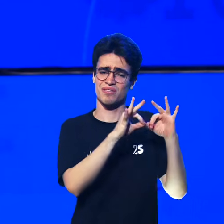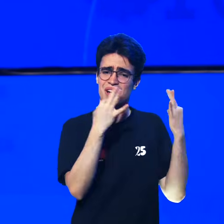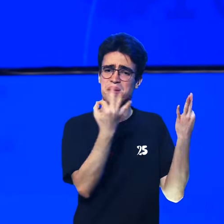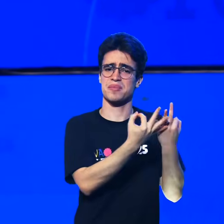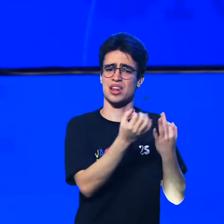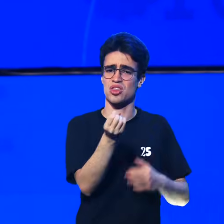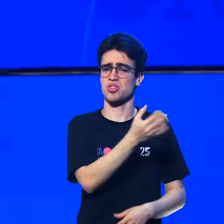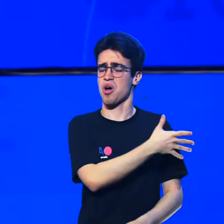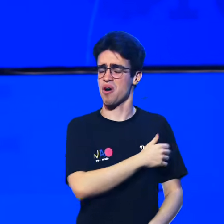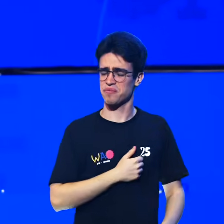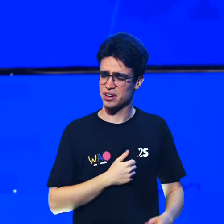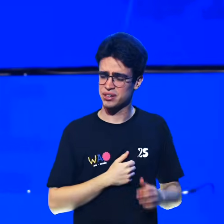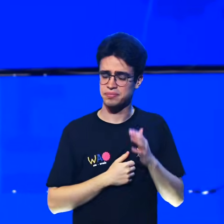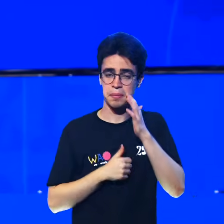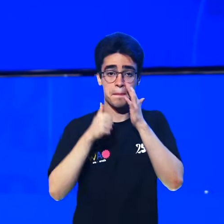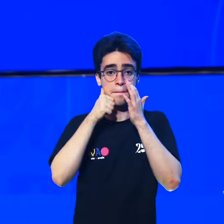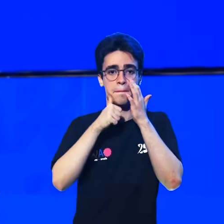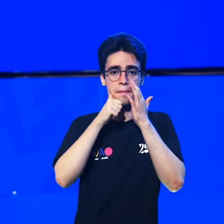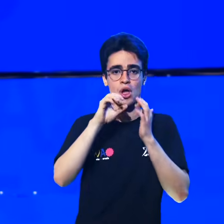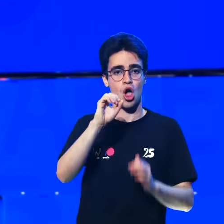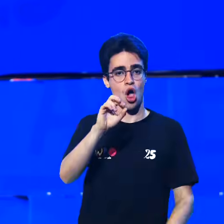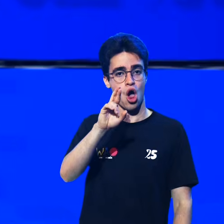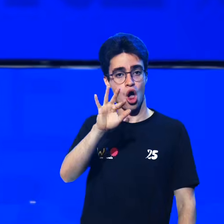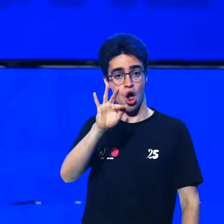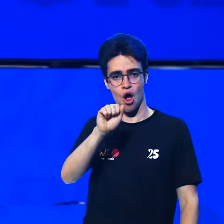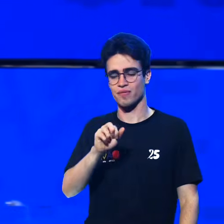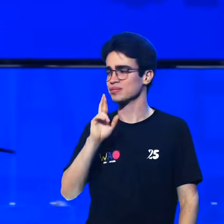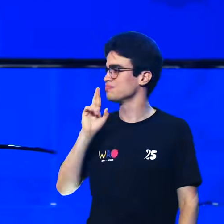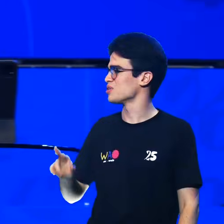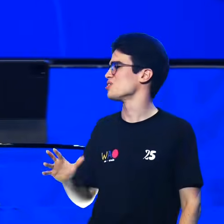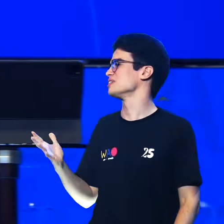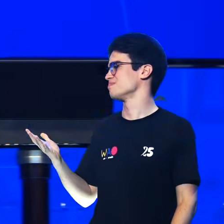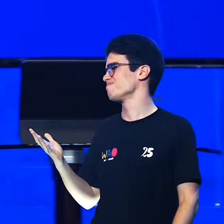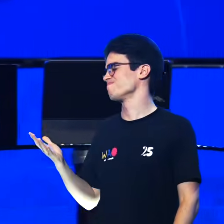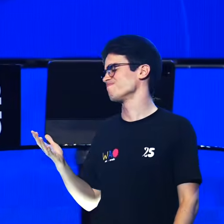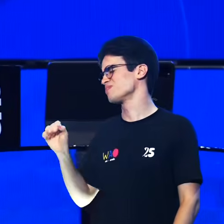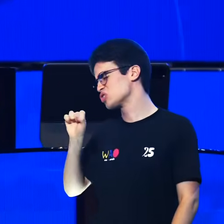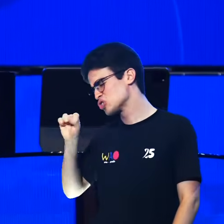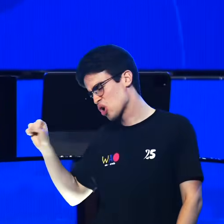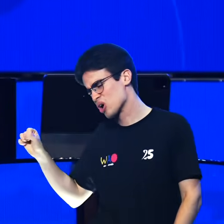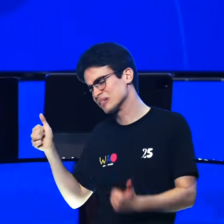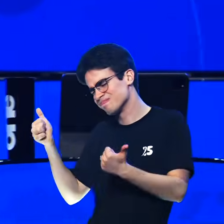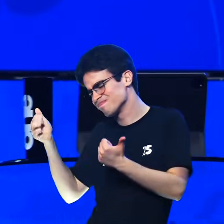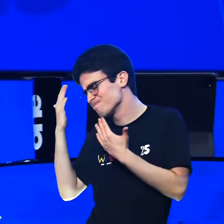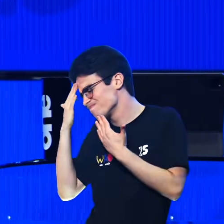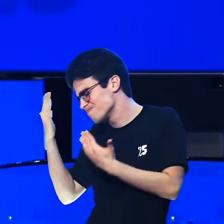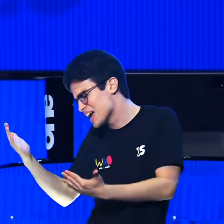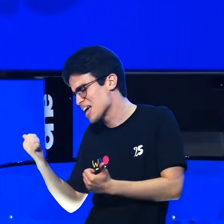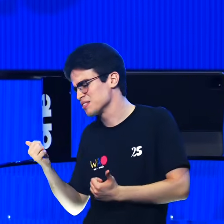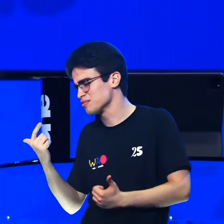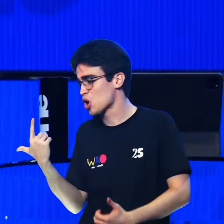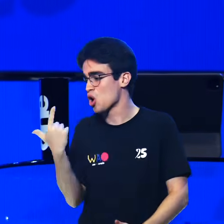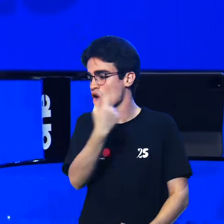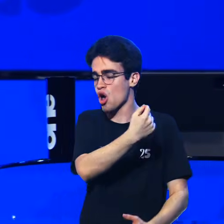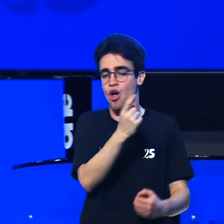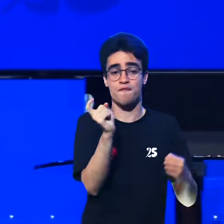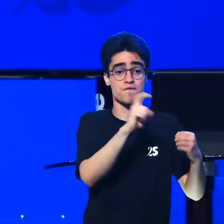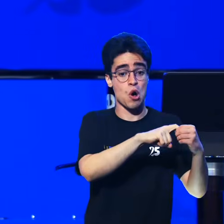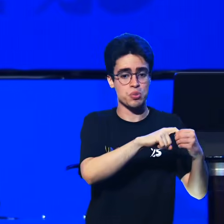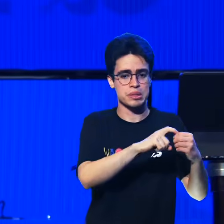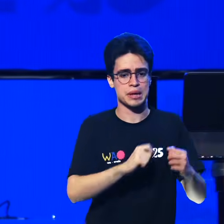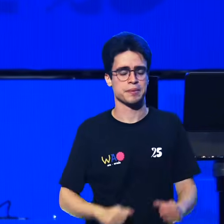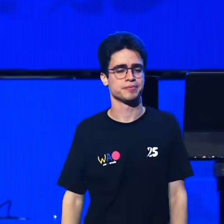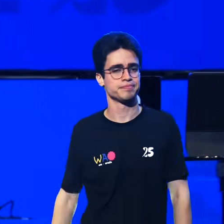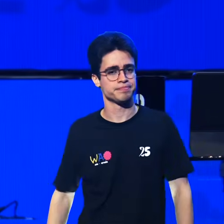família. Orfa diz para Noemi: Minha sogra, obrigado. E ela volta para casa.